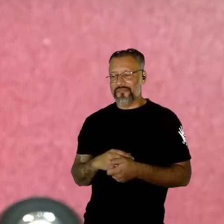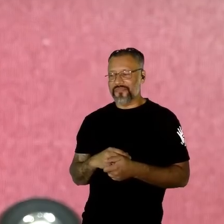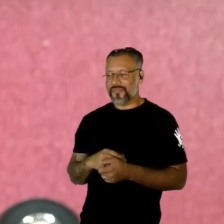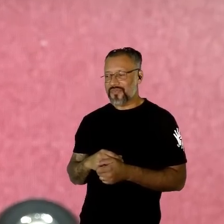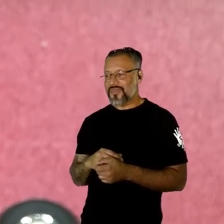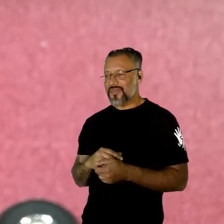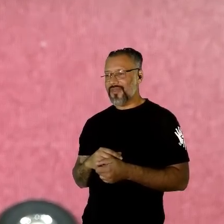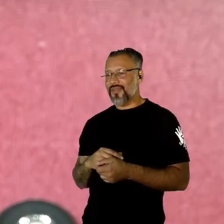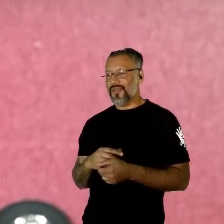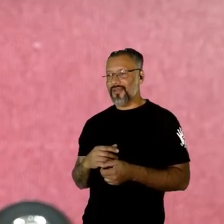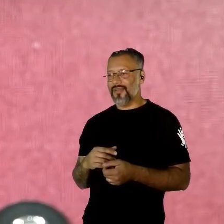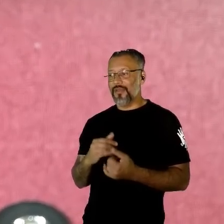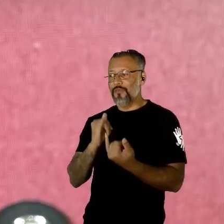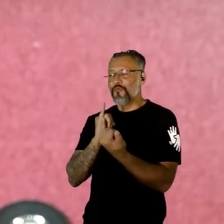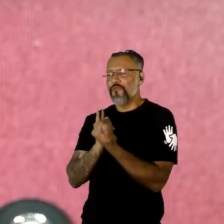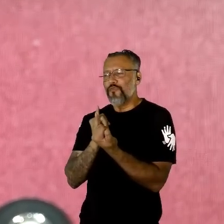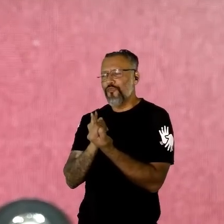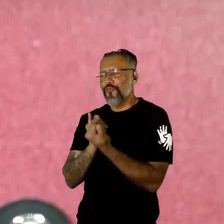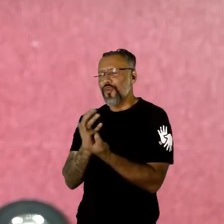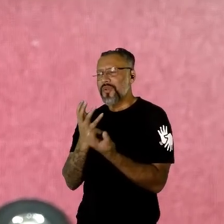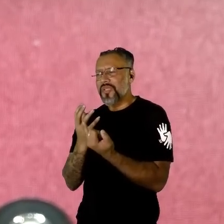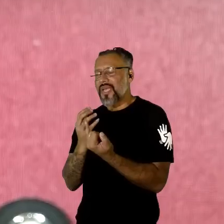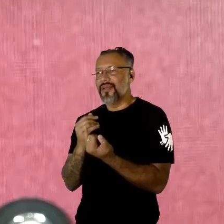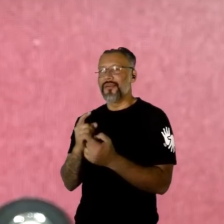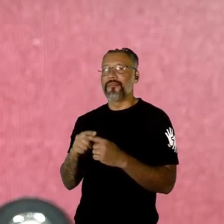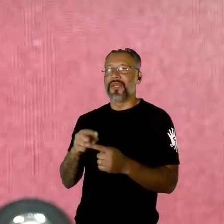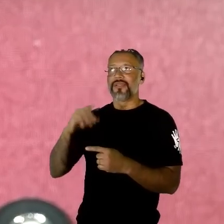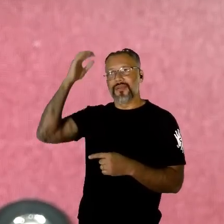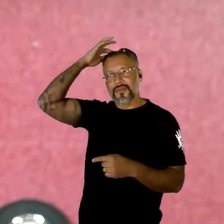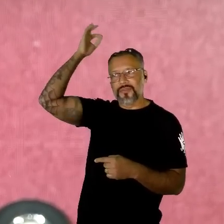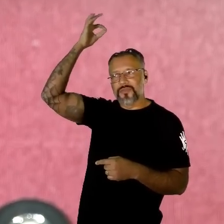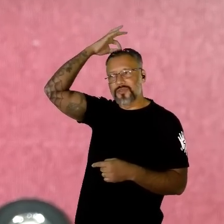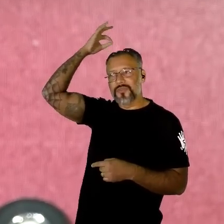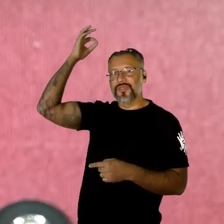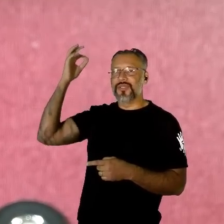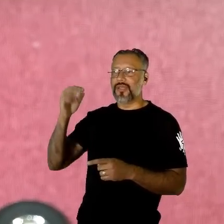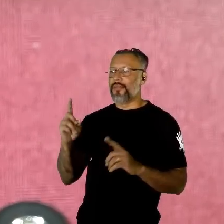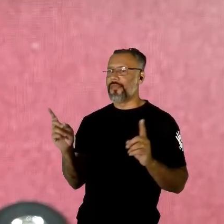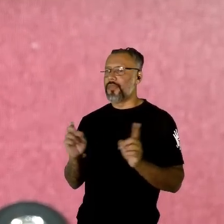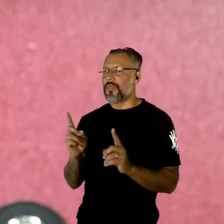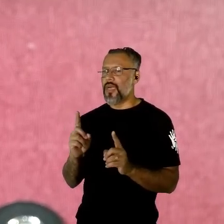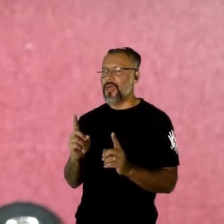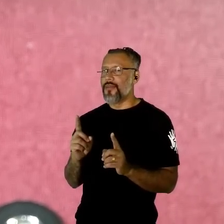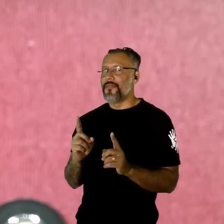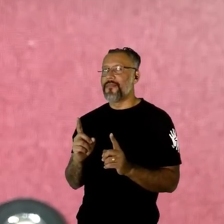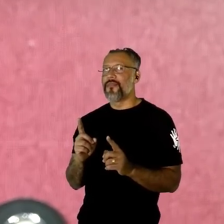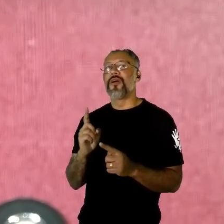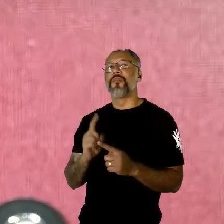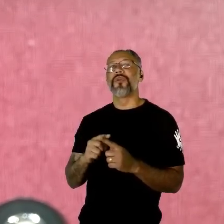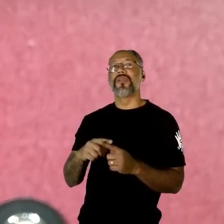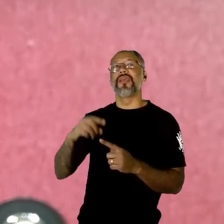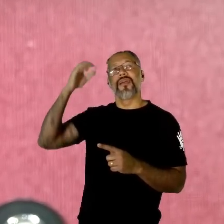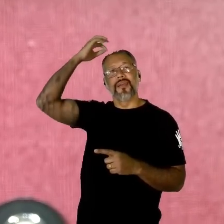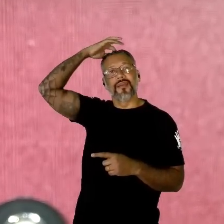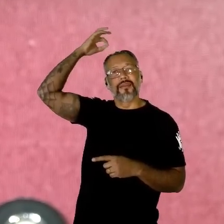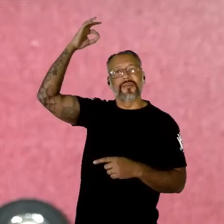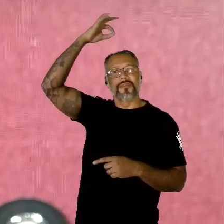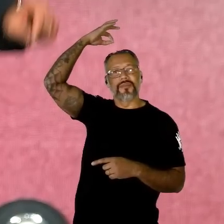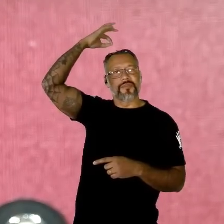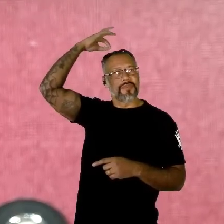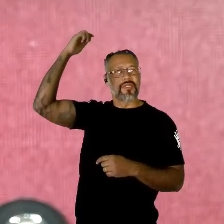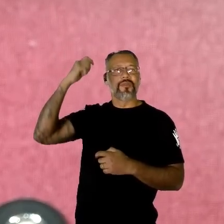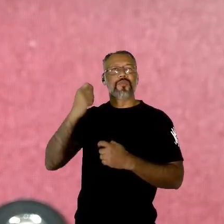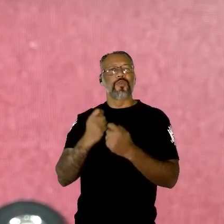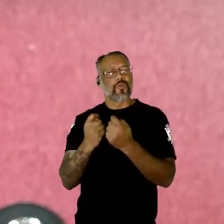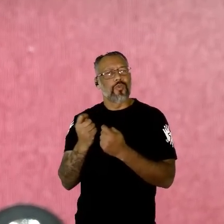vai se dar uma engasgada bem na hora que você vai falar mal de alguém falando eu tô te engasgando porque eu domino você você é cheio de